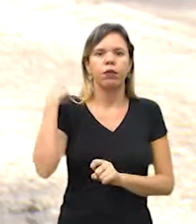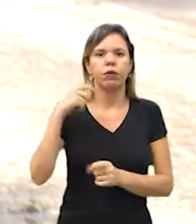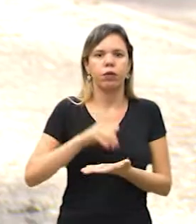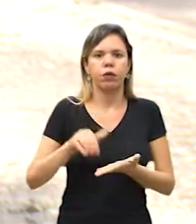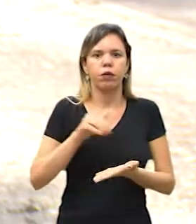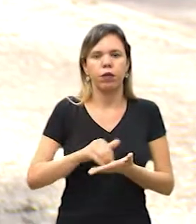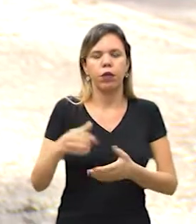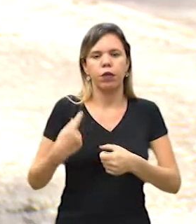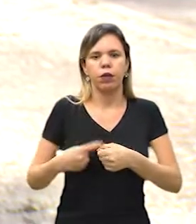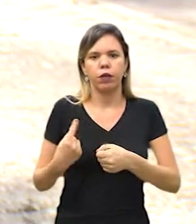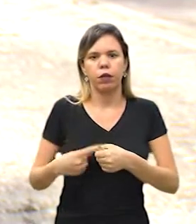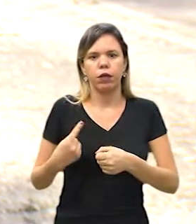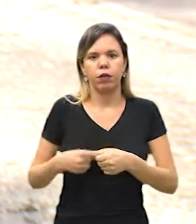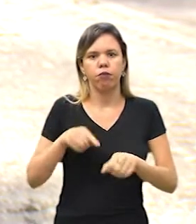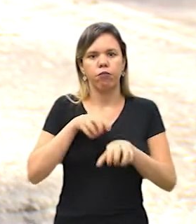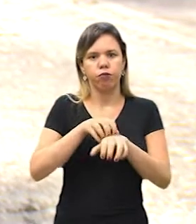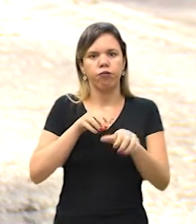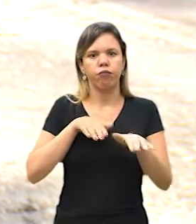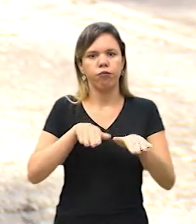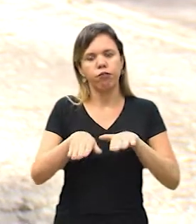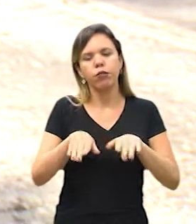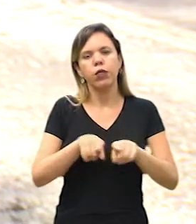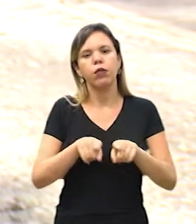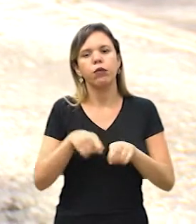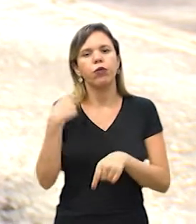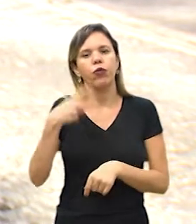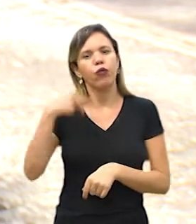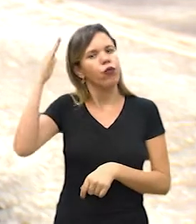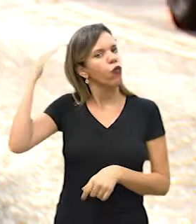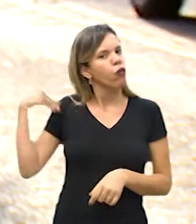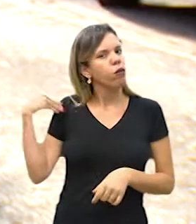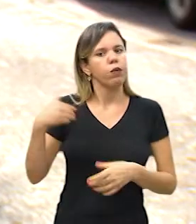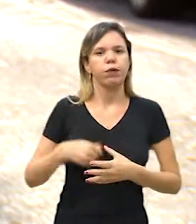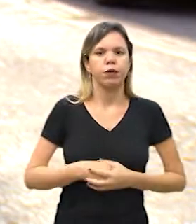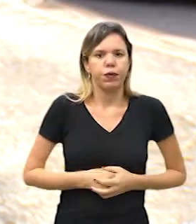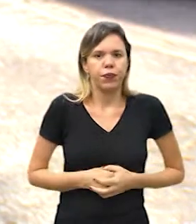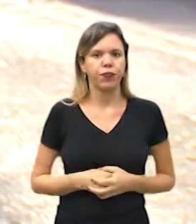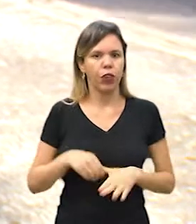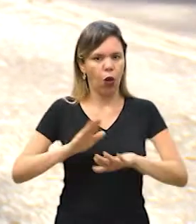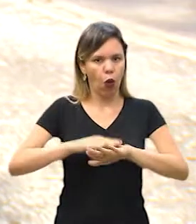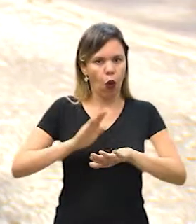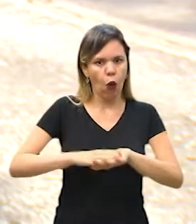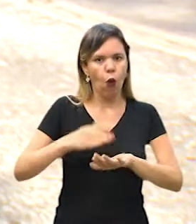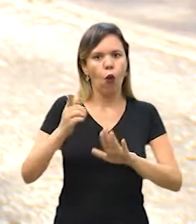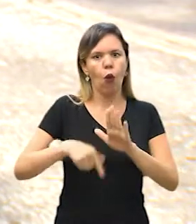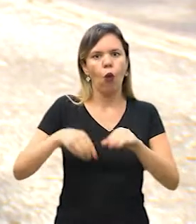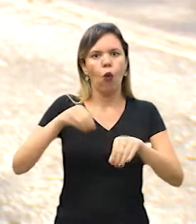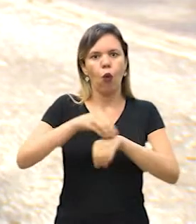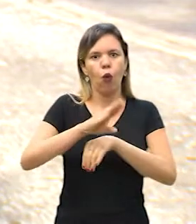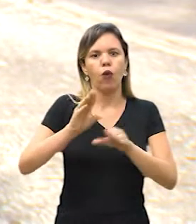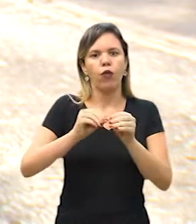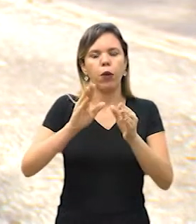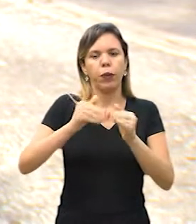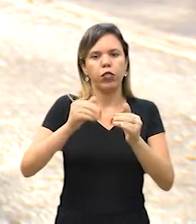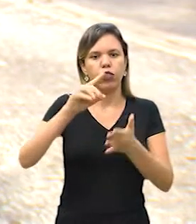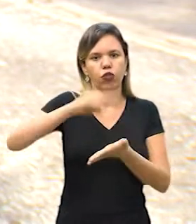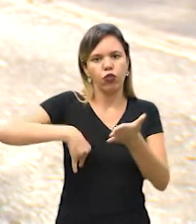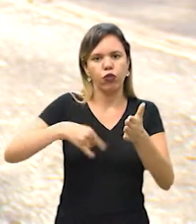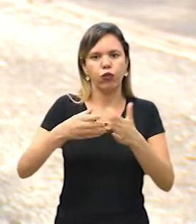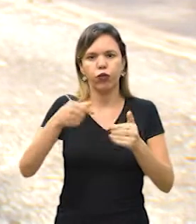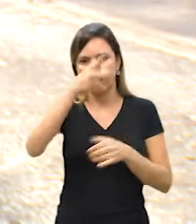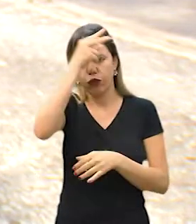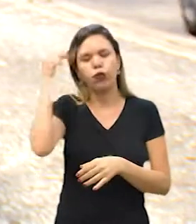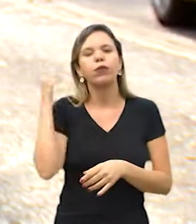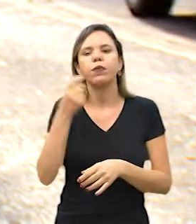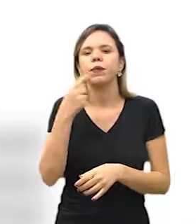reunião entre o secretário Municipal de Transportes EA vereadora Débora Palermo autora de uma indicação enviada